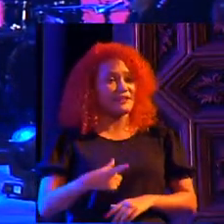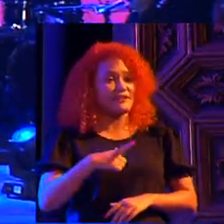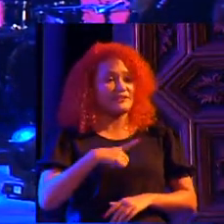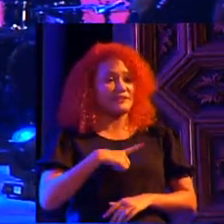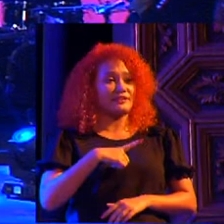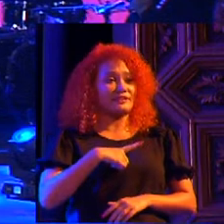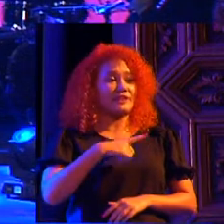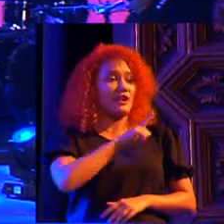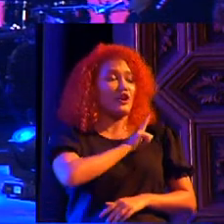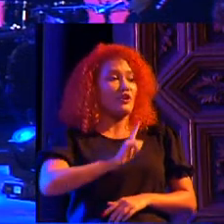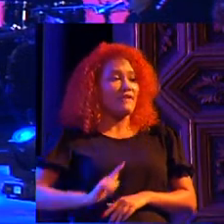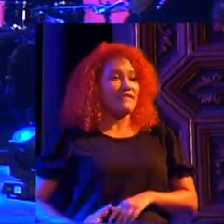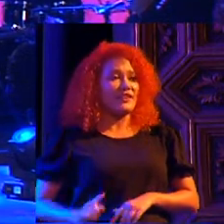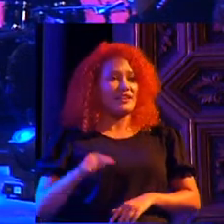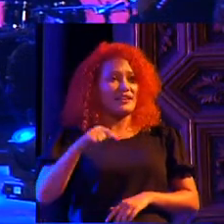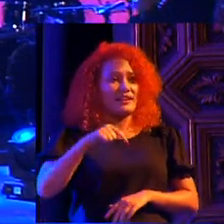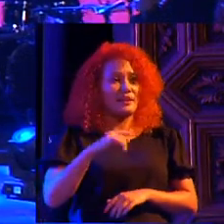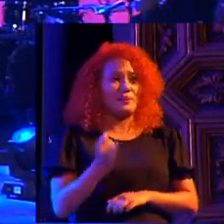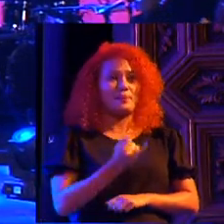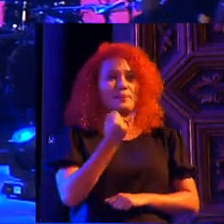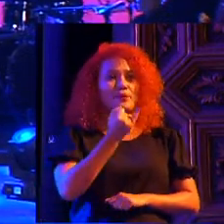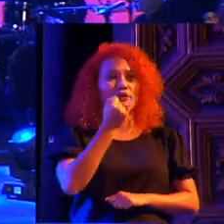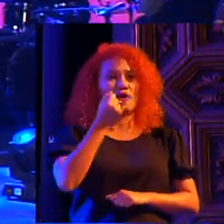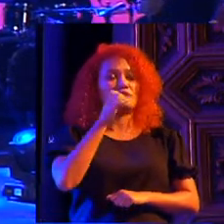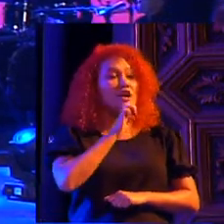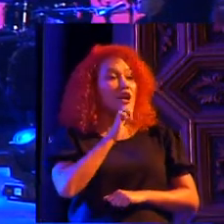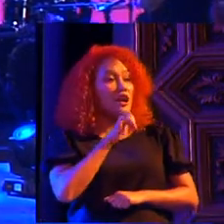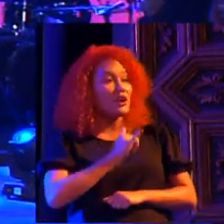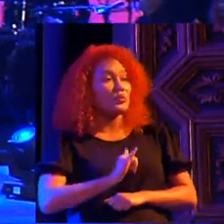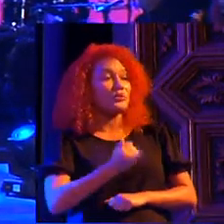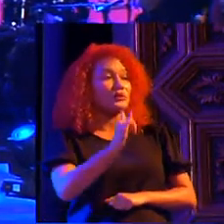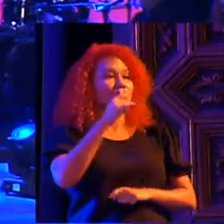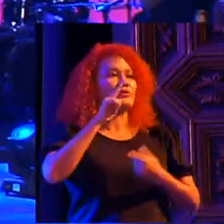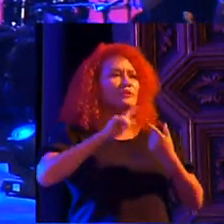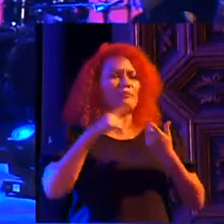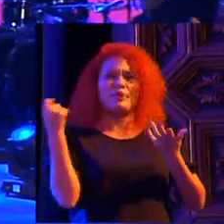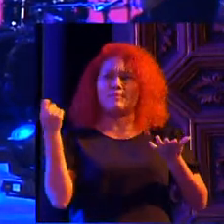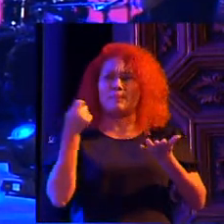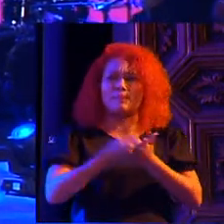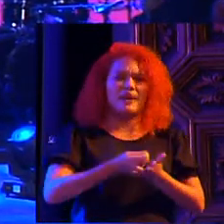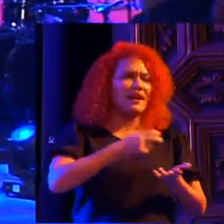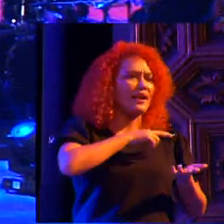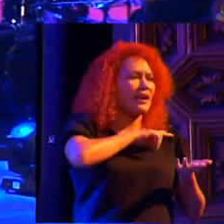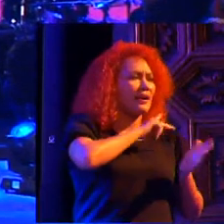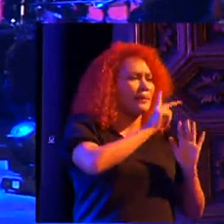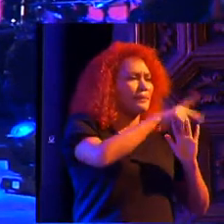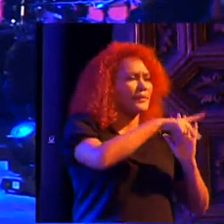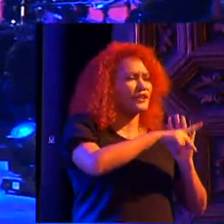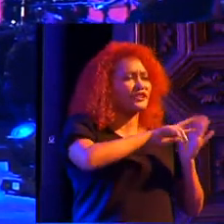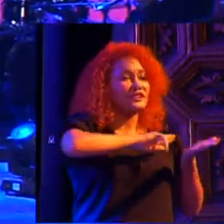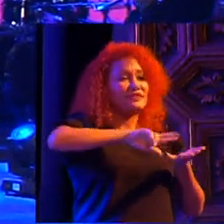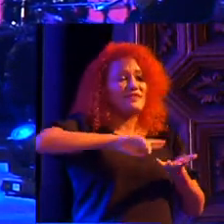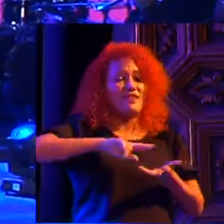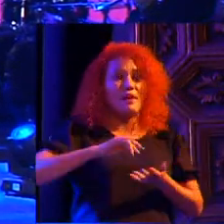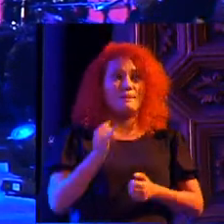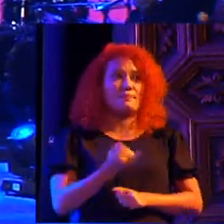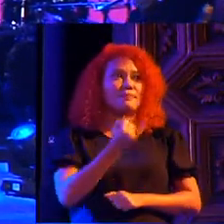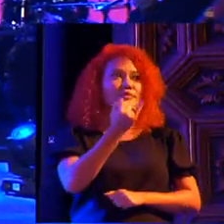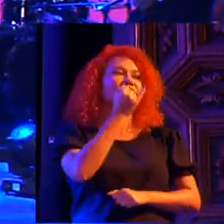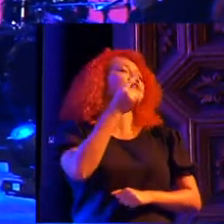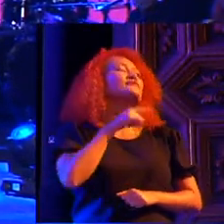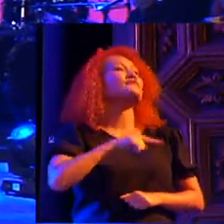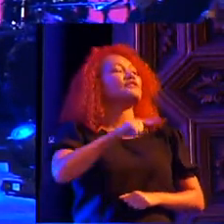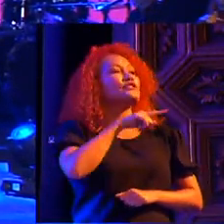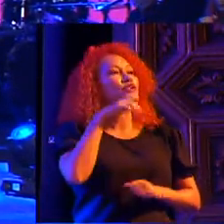de fomento tão importante, mas a Equatorial também, né, patrocina vários projetos, então é muito importante a ação de